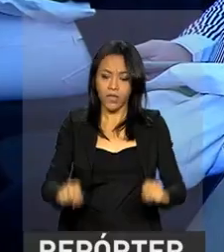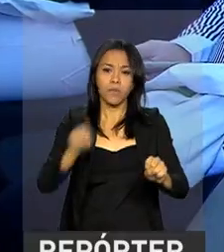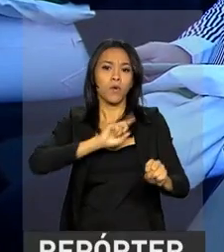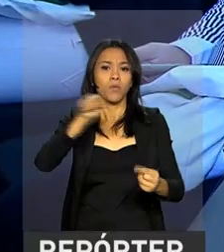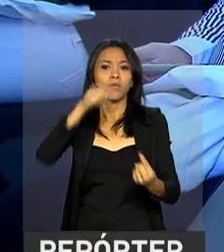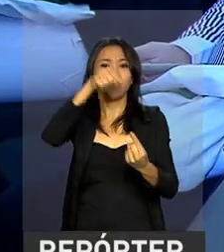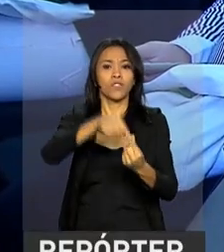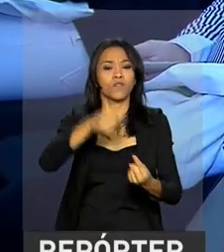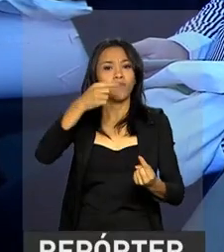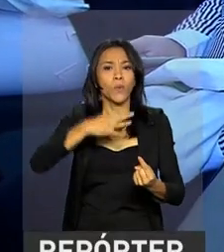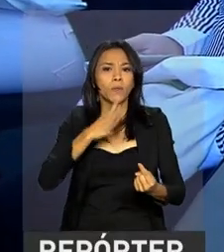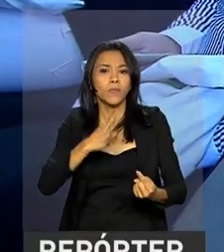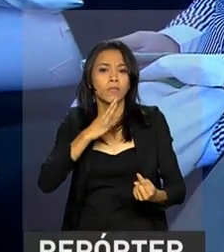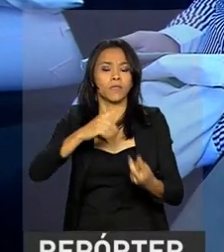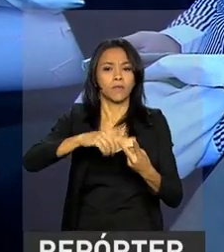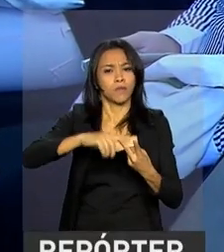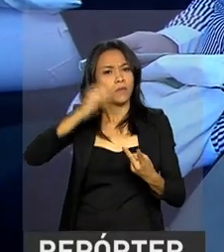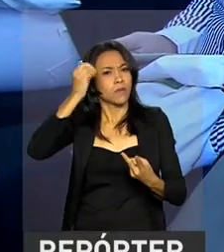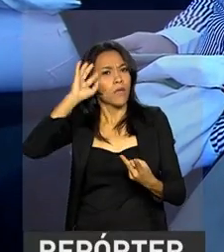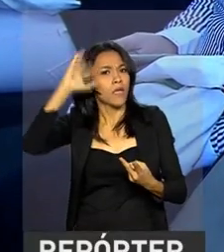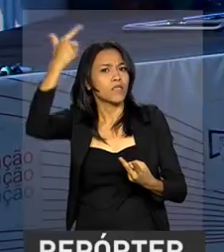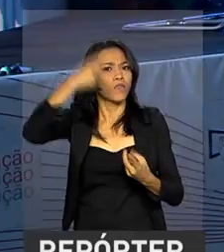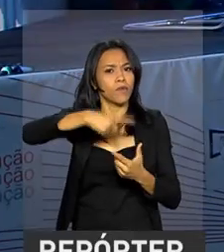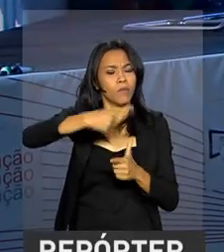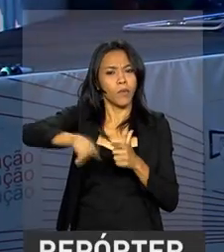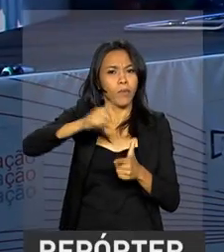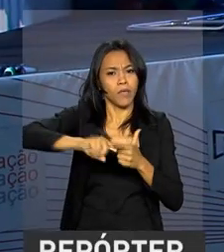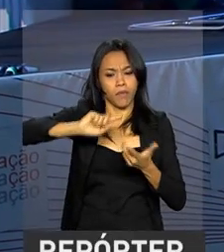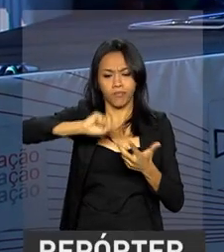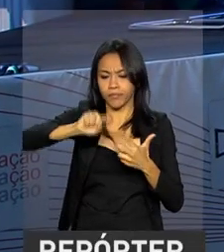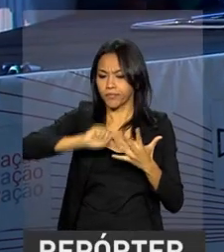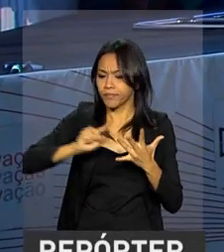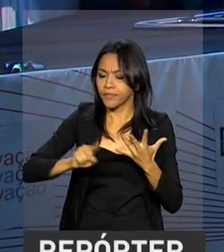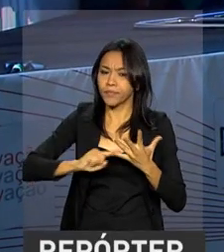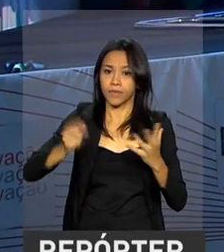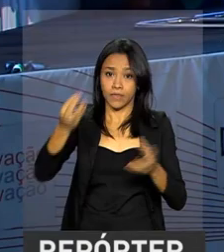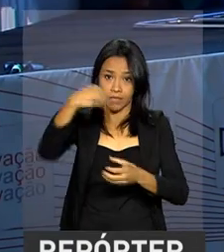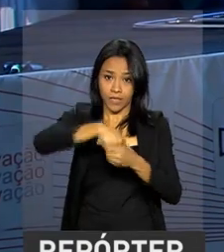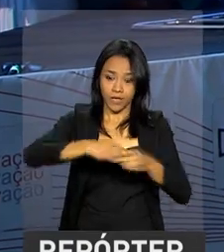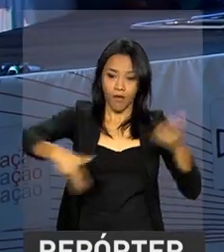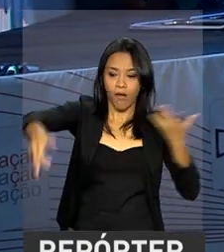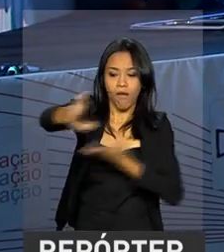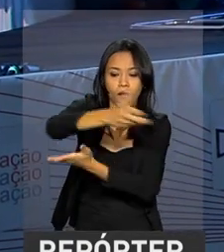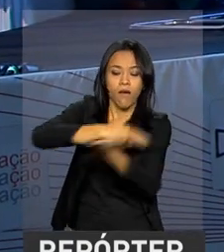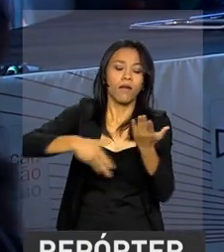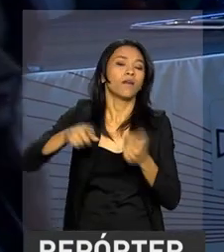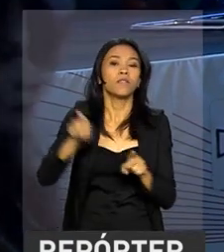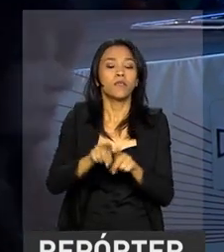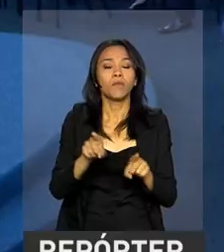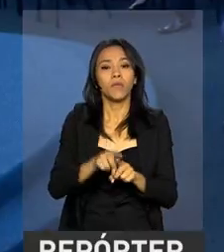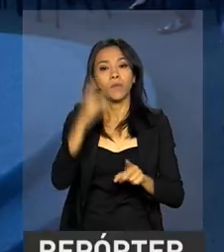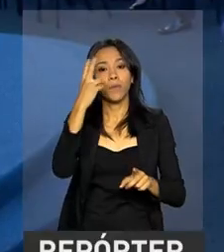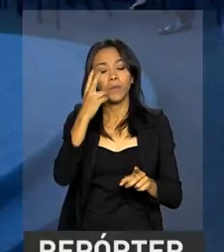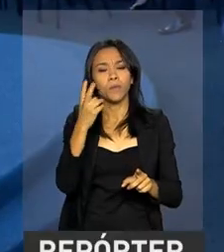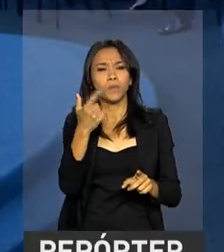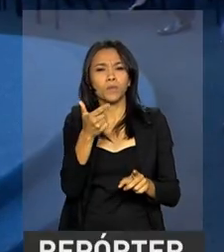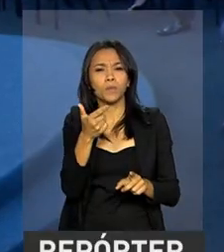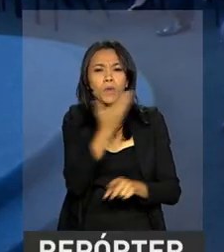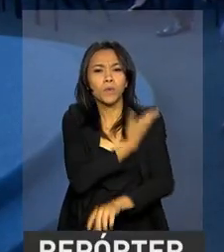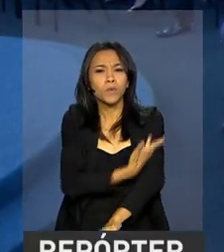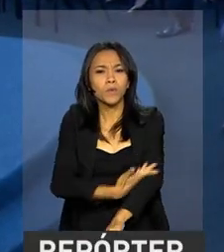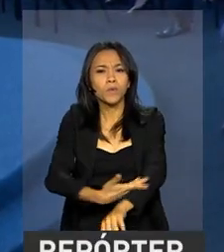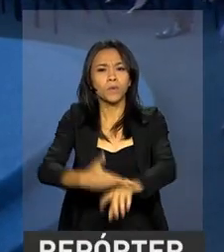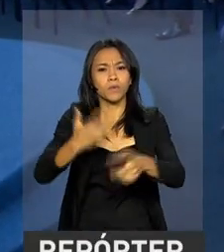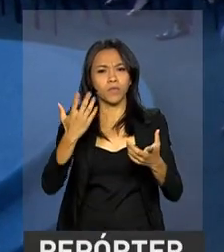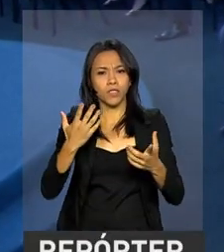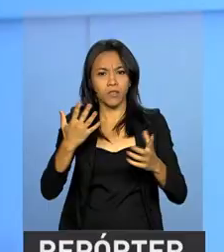de conhecimento e o desenvolvimento de soluções, além de criar uma cultura permanente de aperfeiçoamento nas instituições